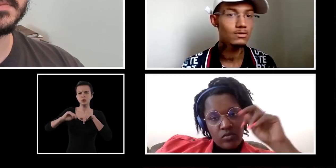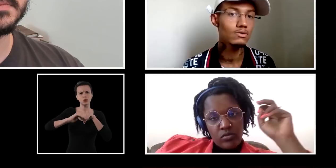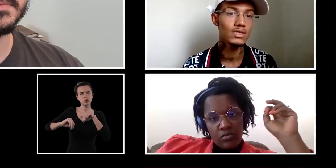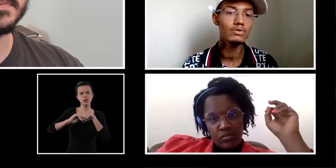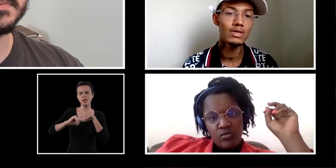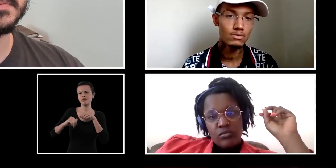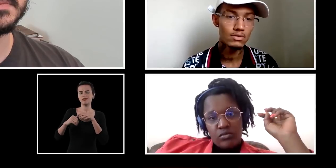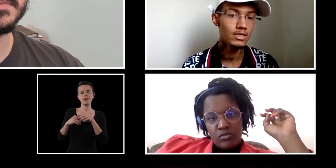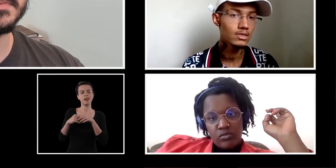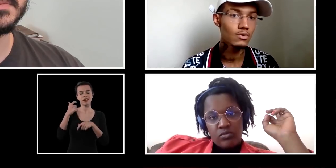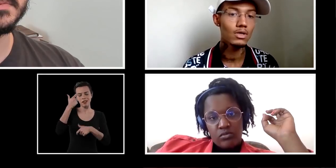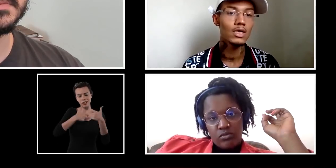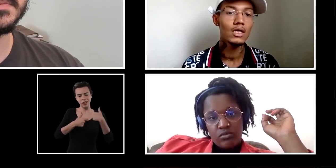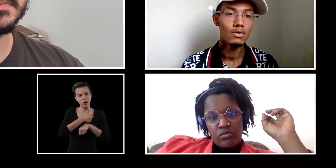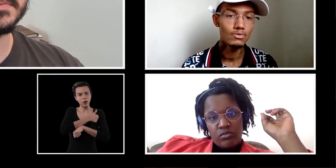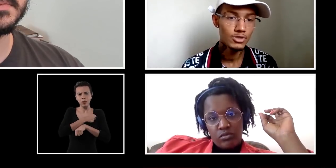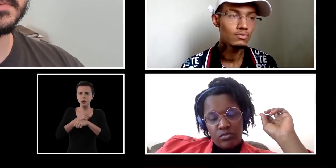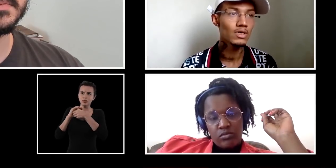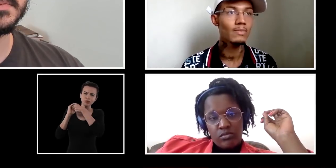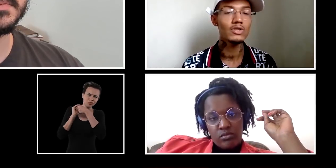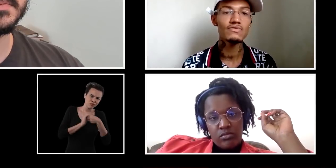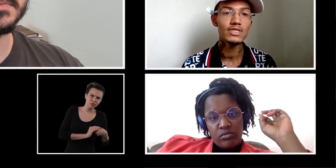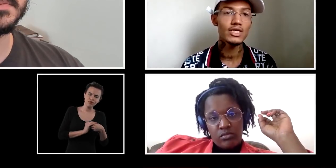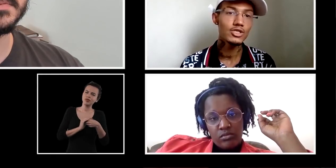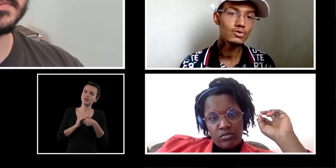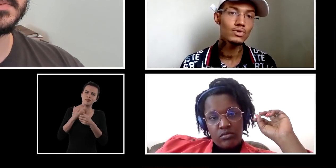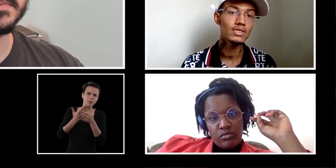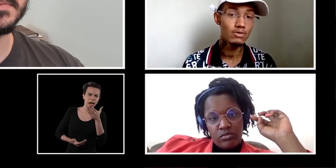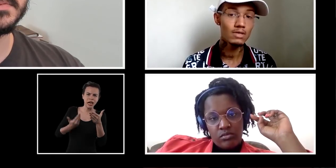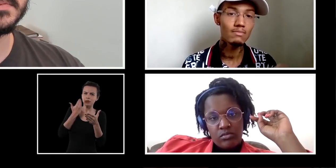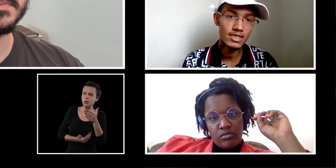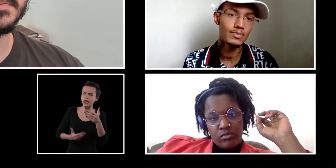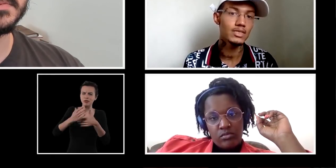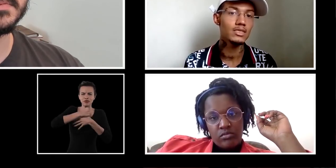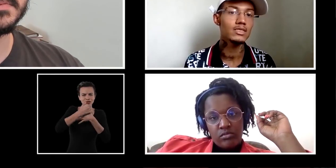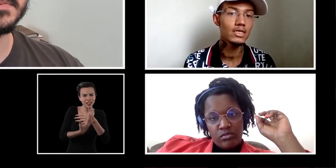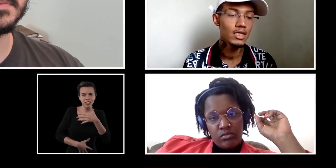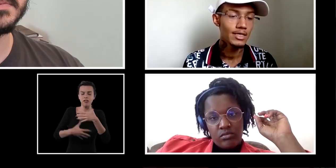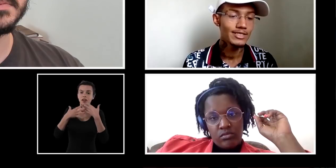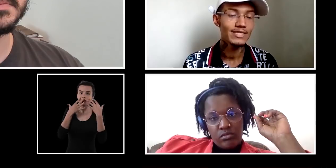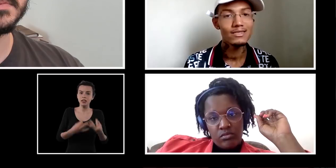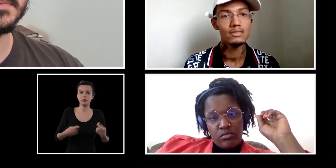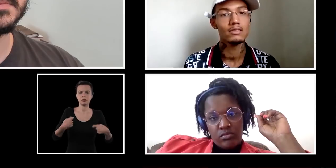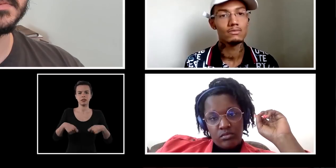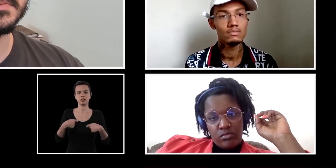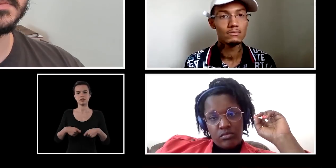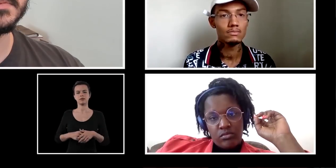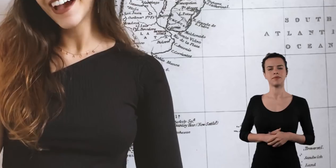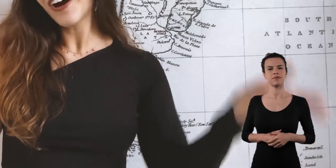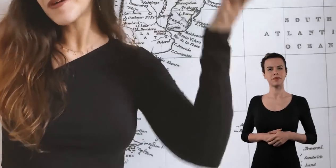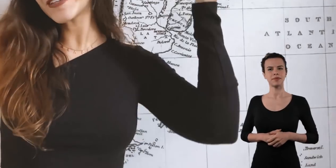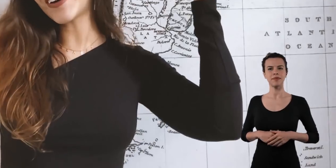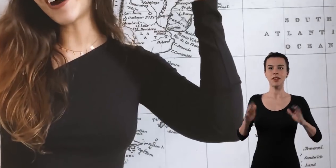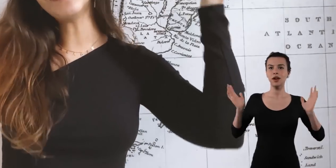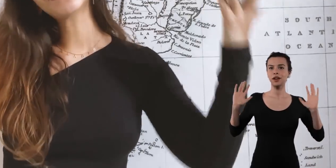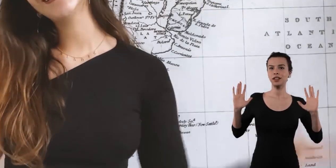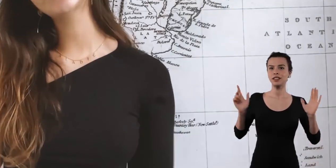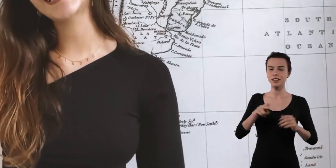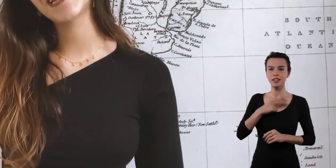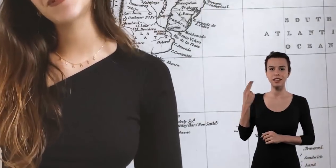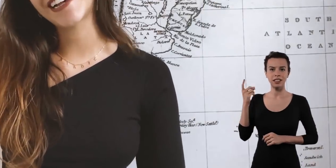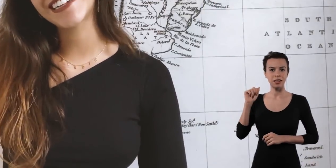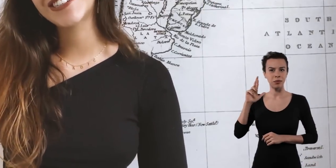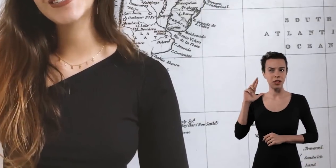exclusão da exclusão e o aluno dessa escola continua na maior desvantagem de todas, é o que mais precisa de atenção. Oi, pessoal,